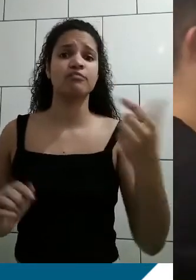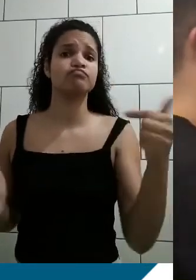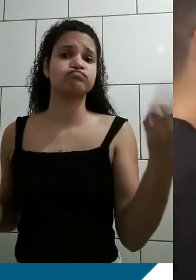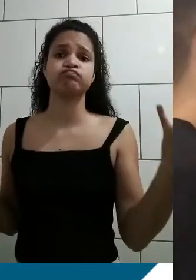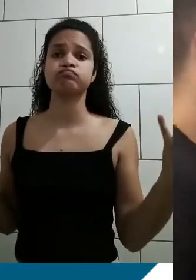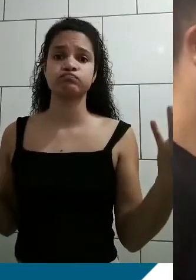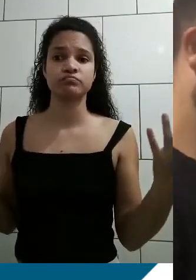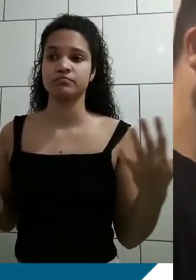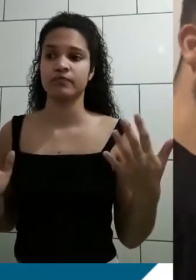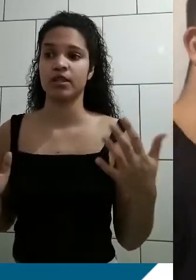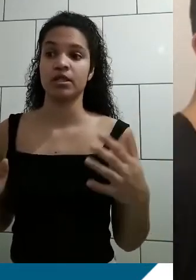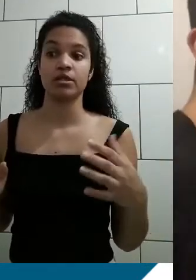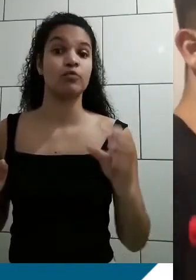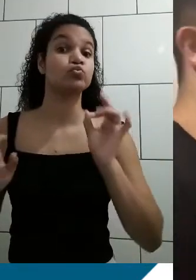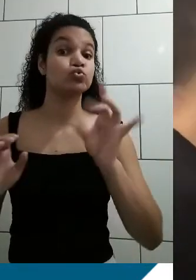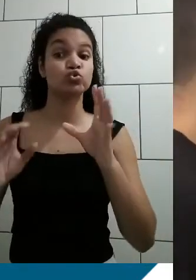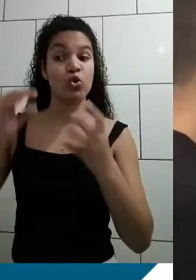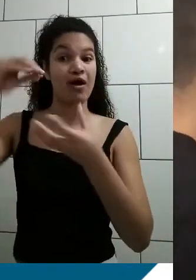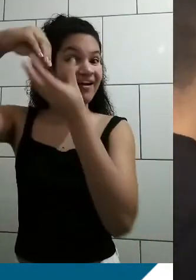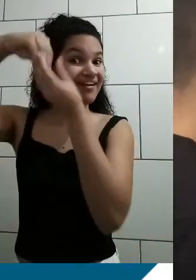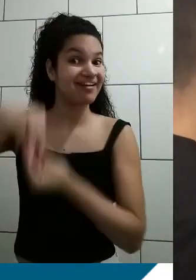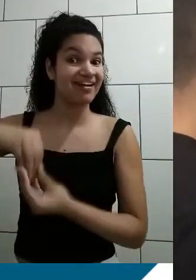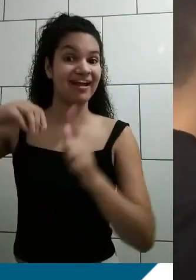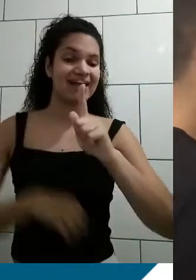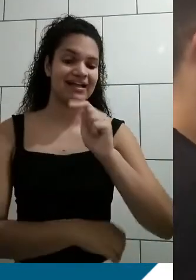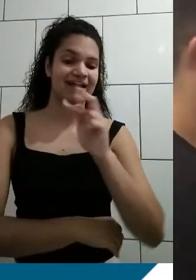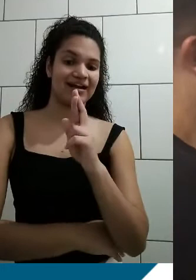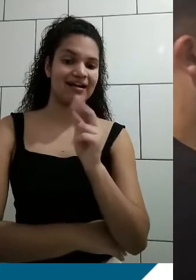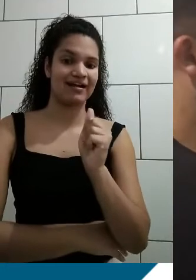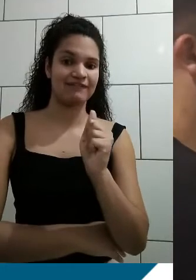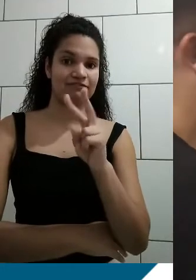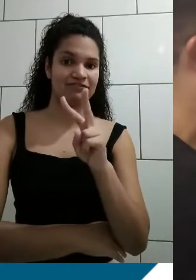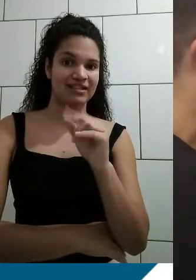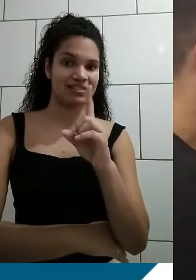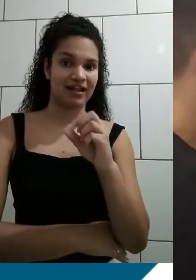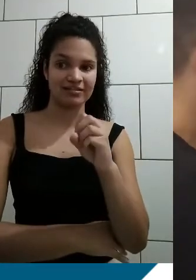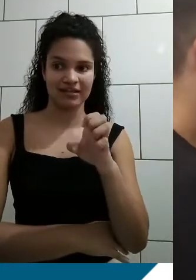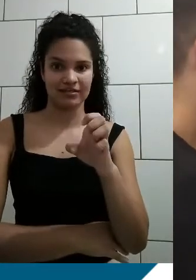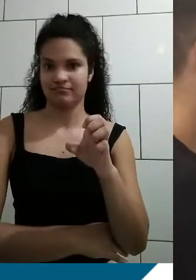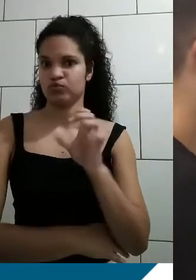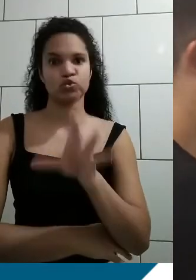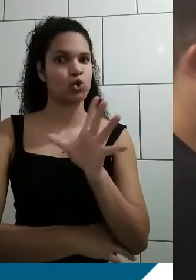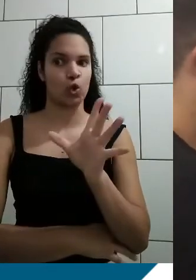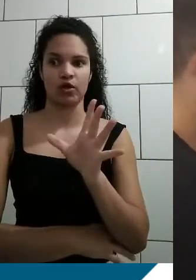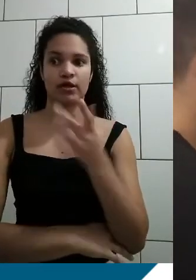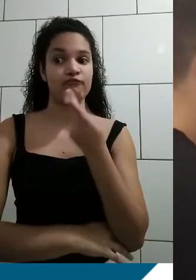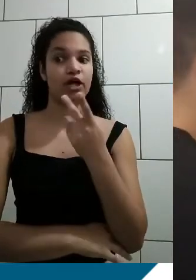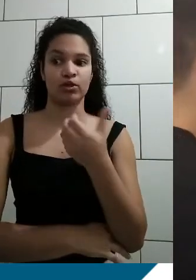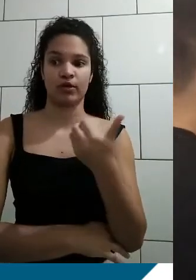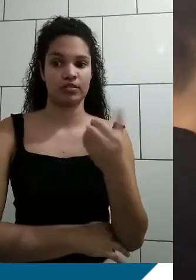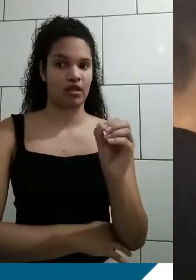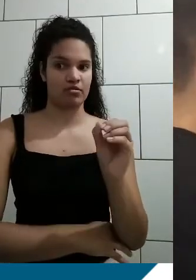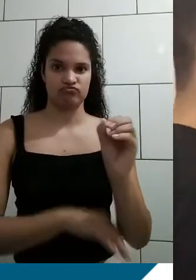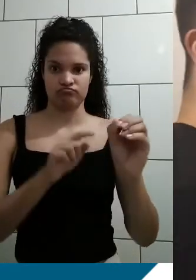e o valor do G aqui ele falou que vale 10. Essa é a primeira informação que nós temos. A segunda ideia é o seguinte, ele disse que